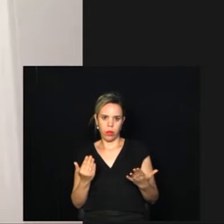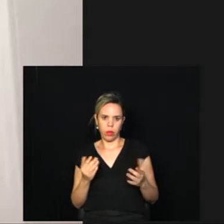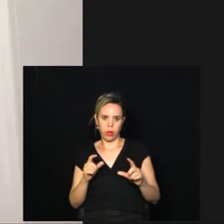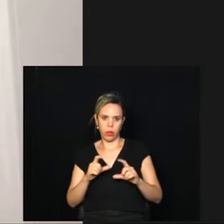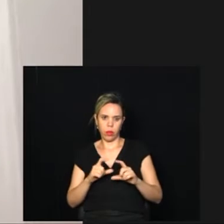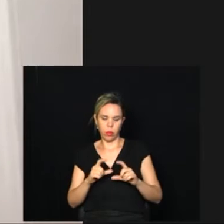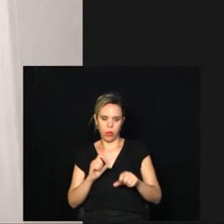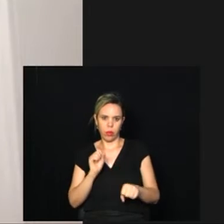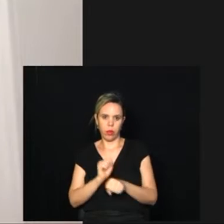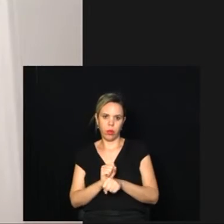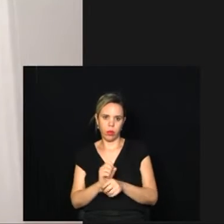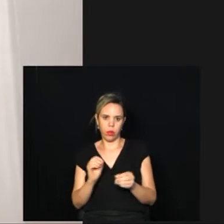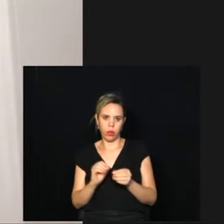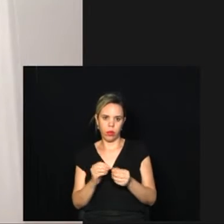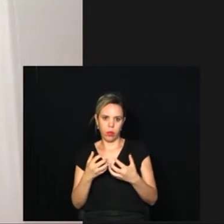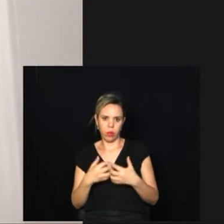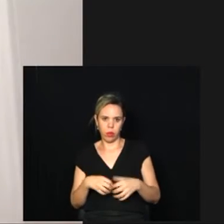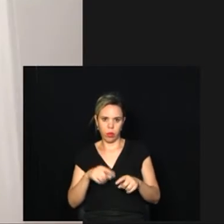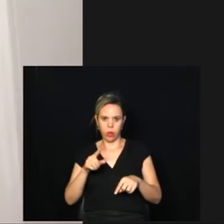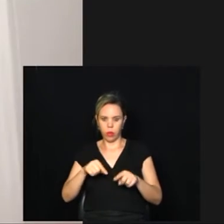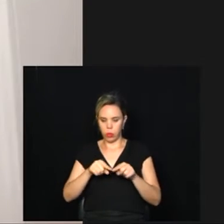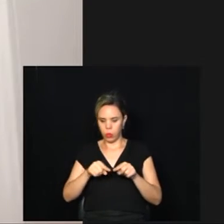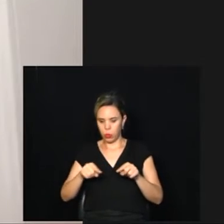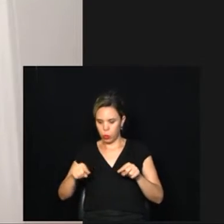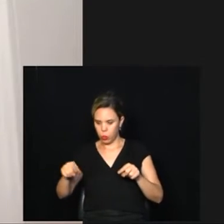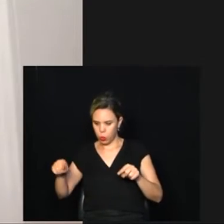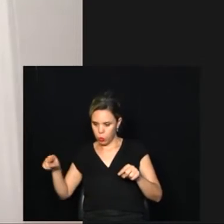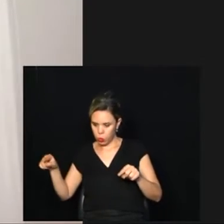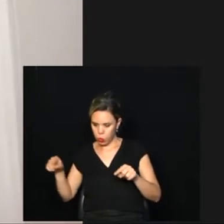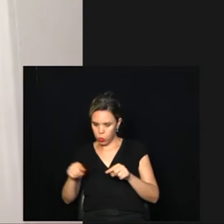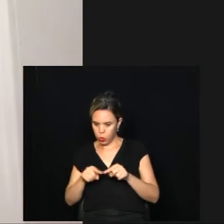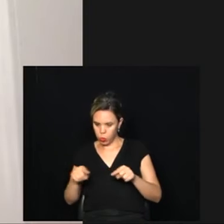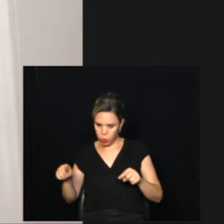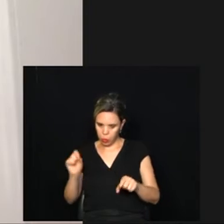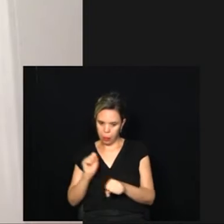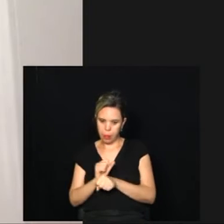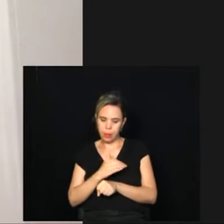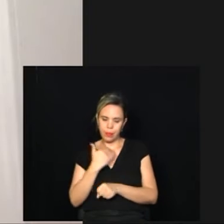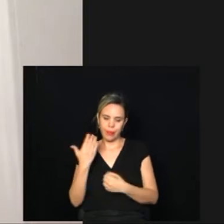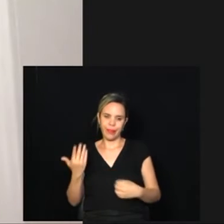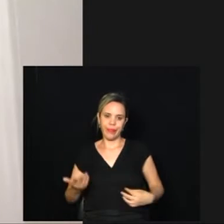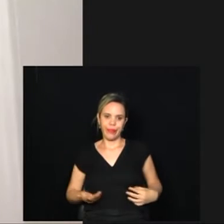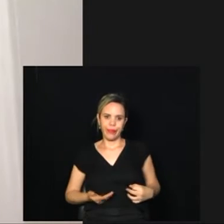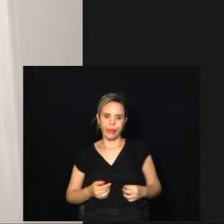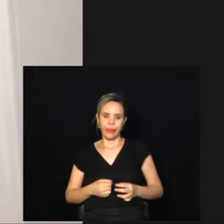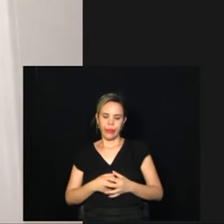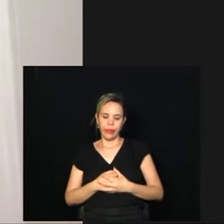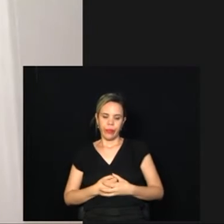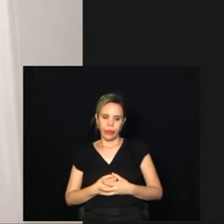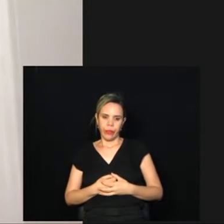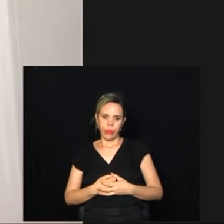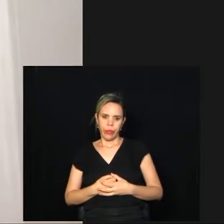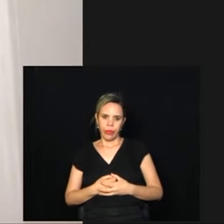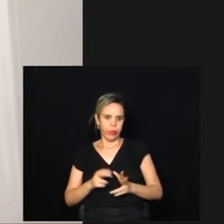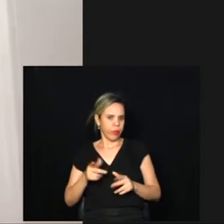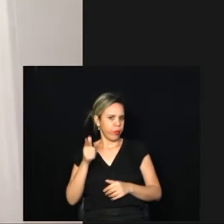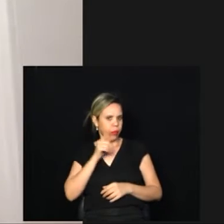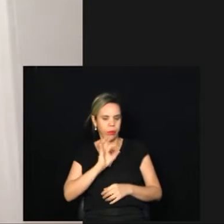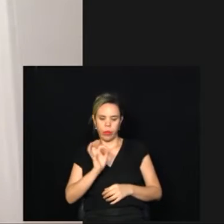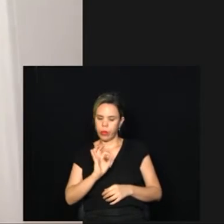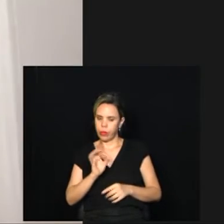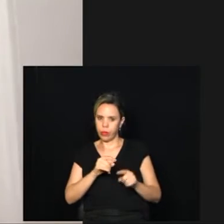aparelhinho para, como que fica a linha? Não fica só em linha reta? Exato. A gente nunca vai conseguir